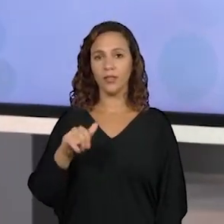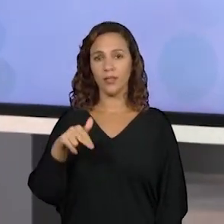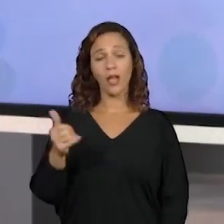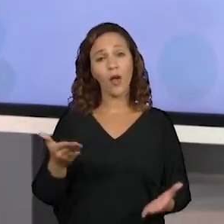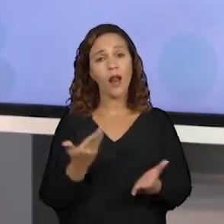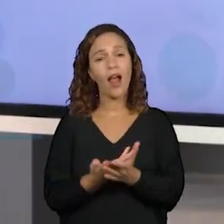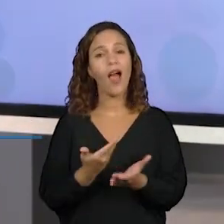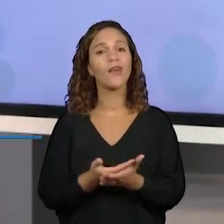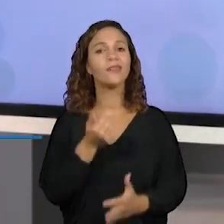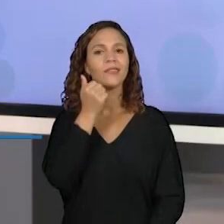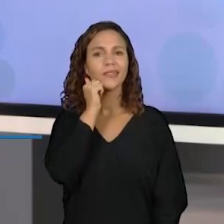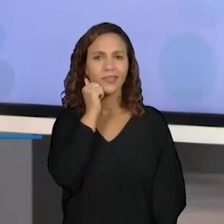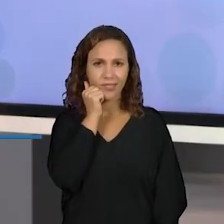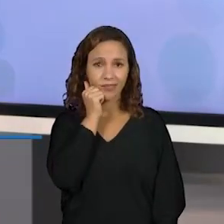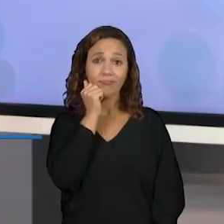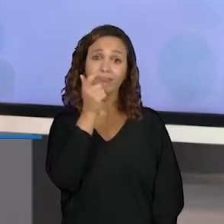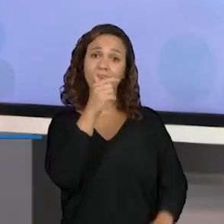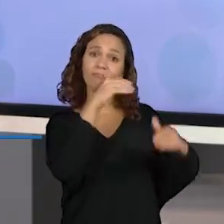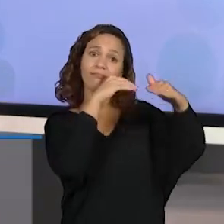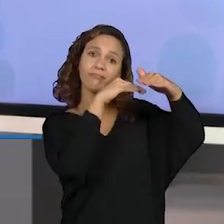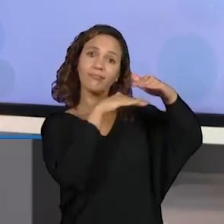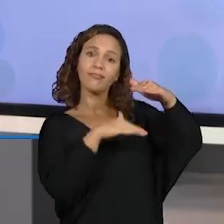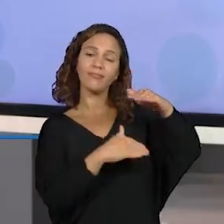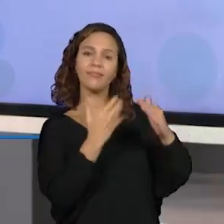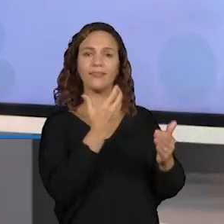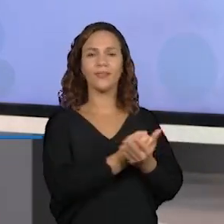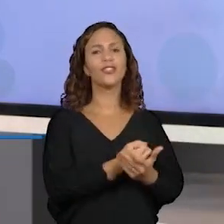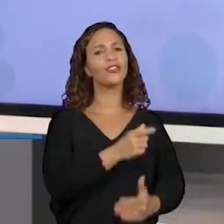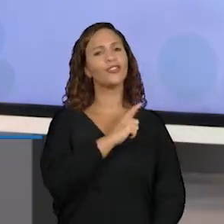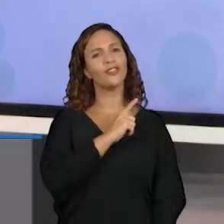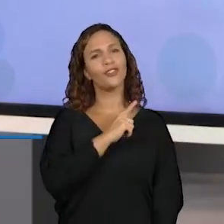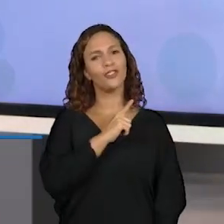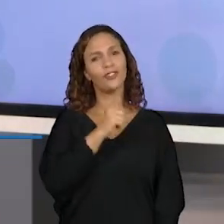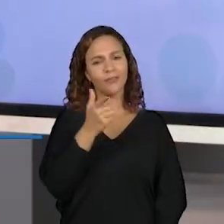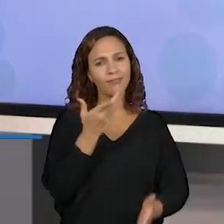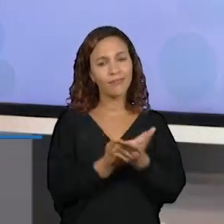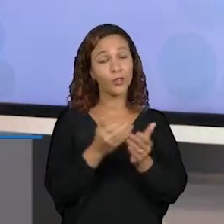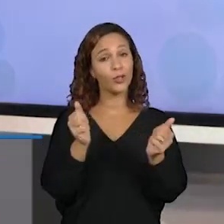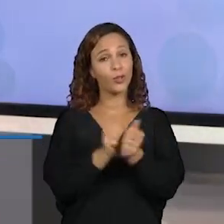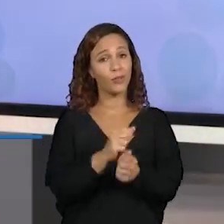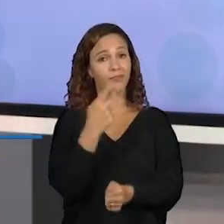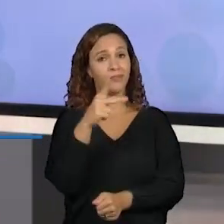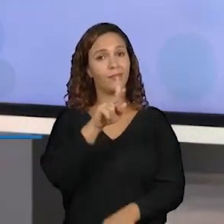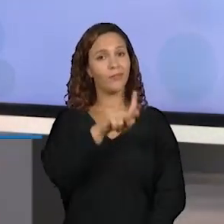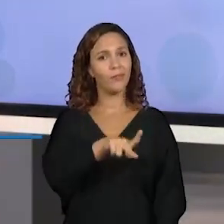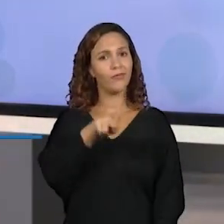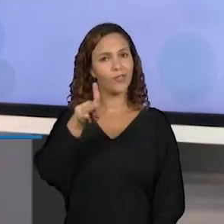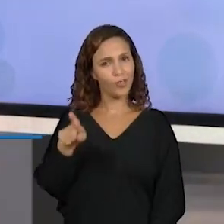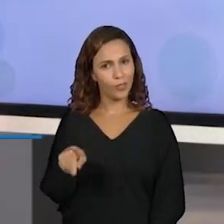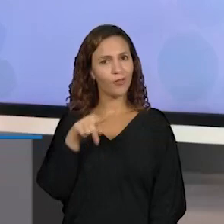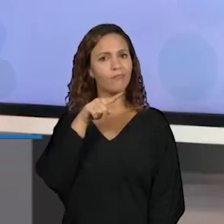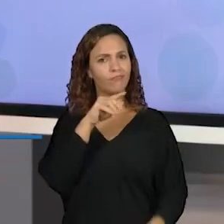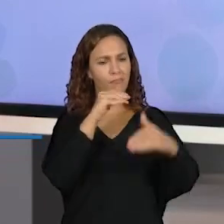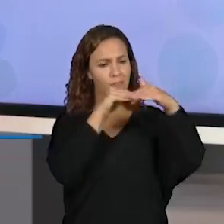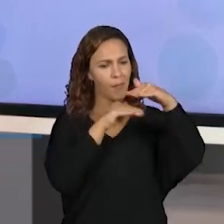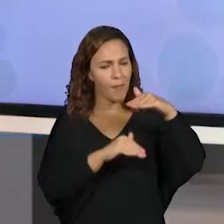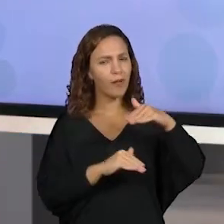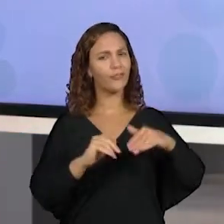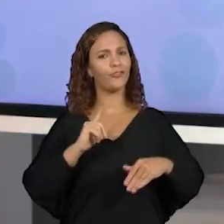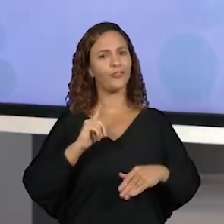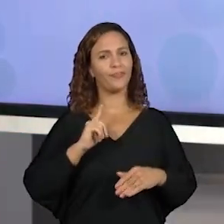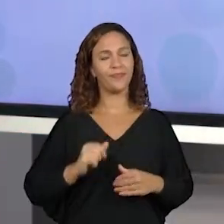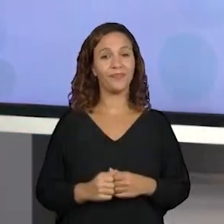de ciências que vai ficar disponível para vocês estudarem junto com o seu professor no repositório de vídeos